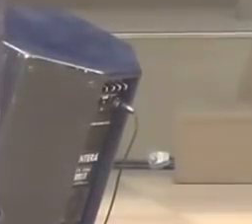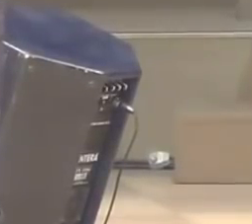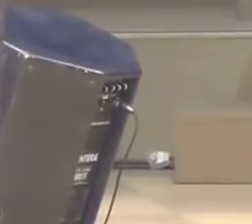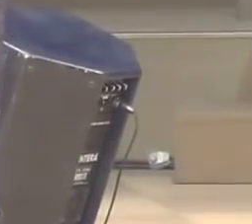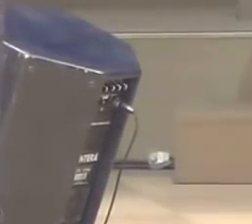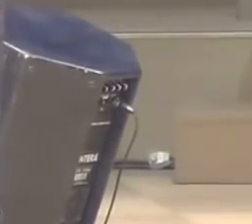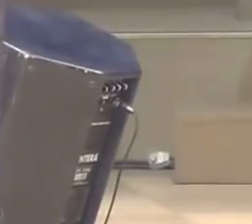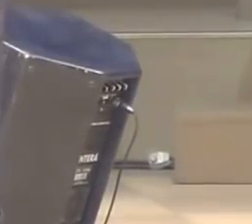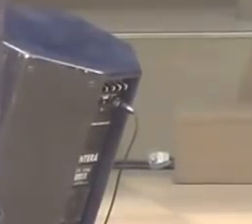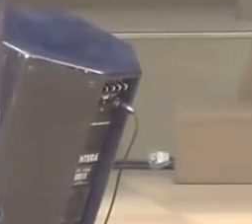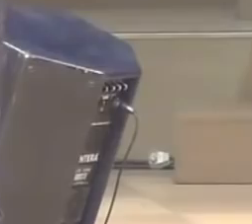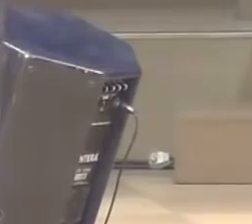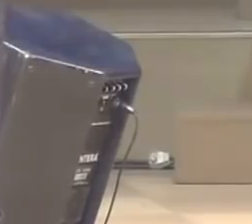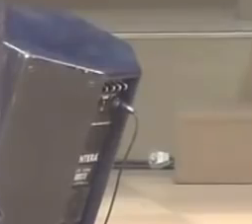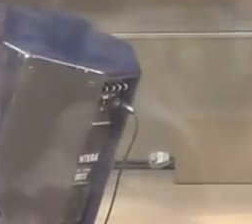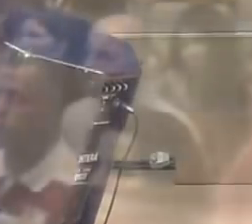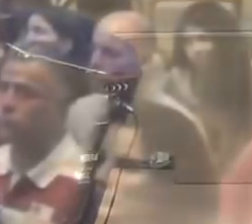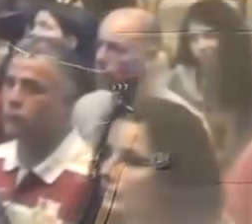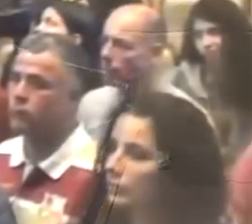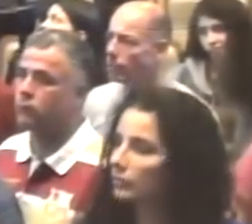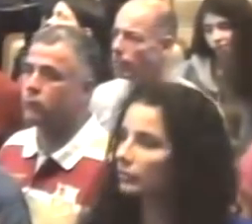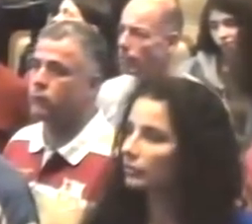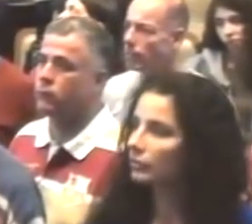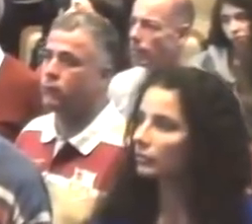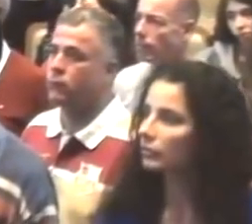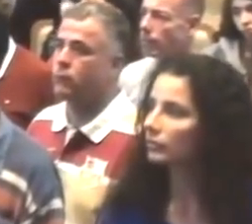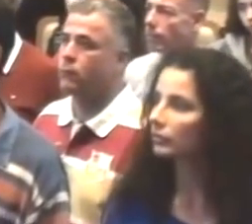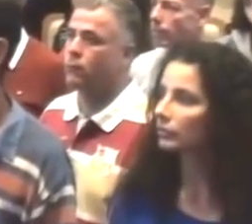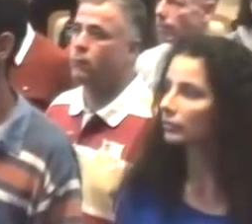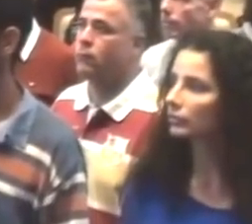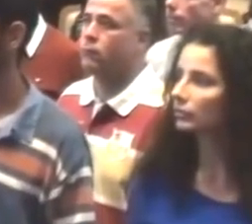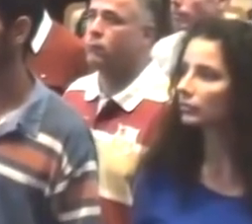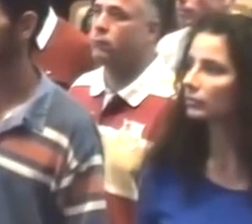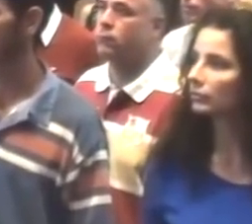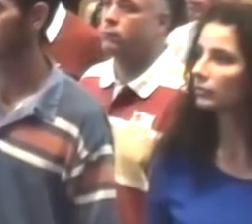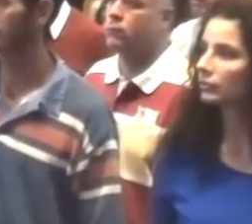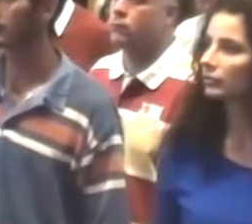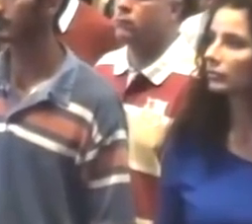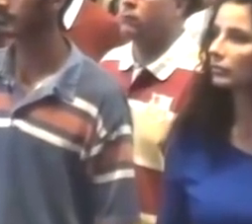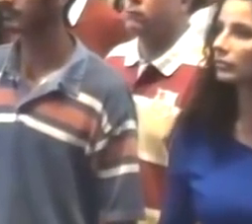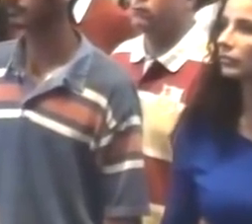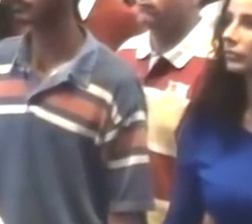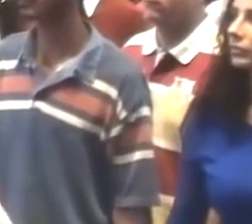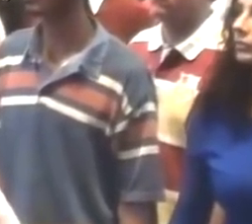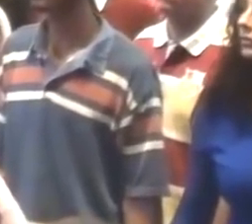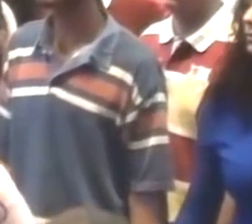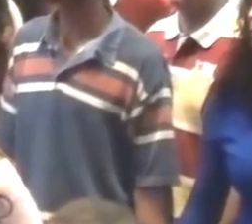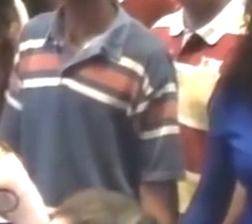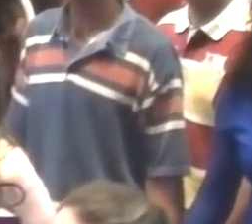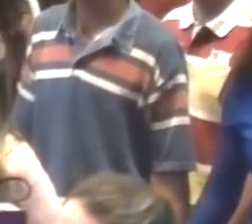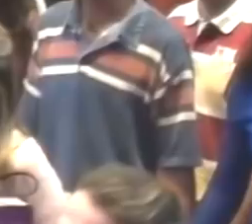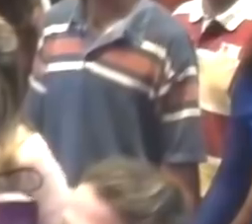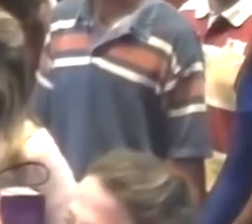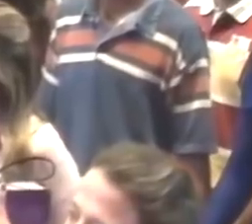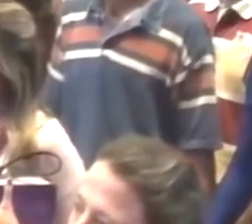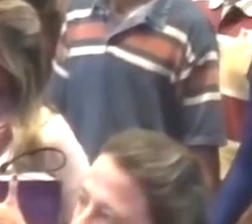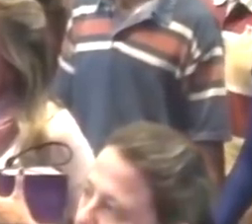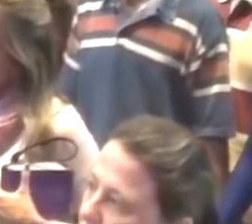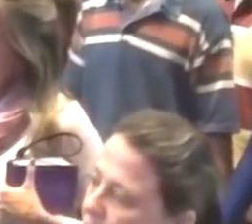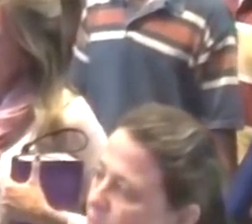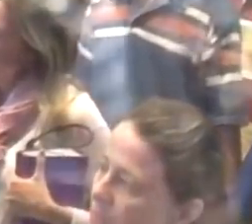caminhar. Gente como você, que tem defeito, que tem problema, mas que